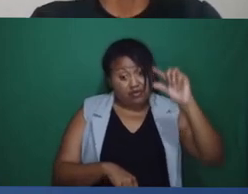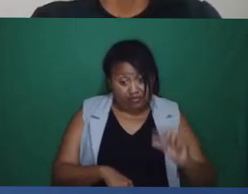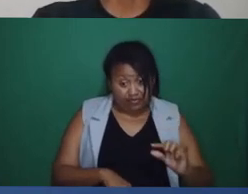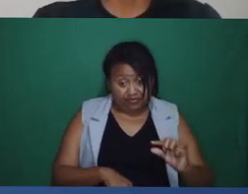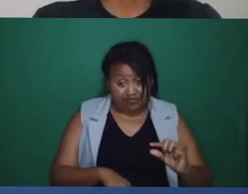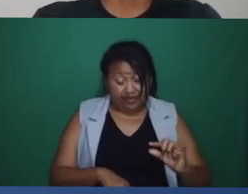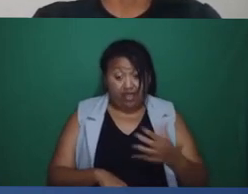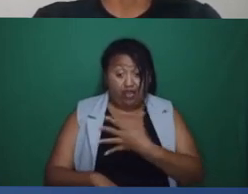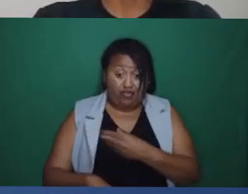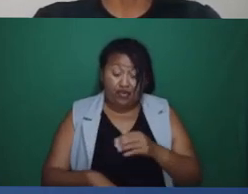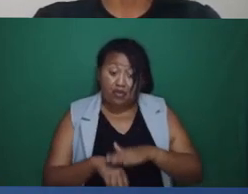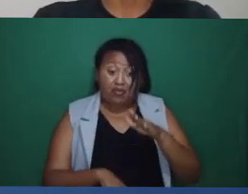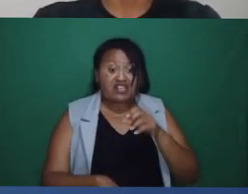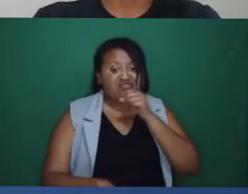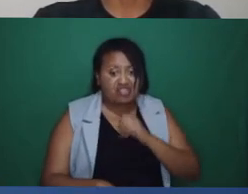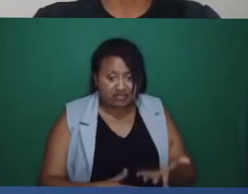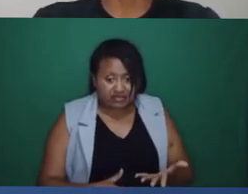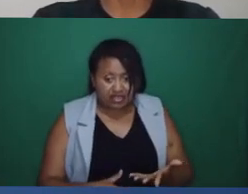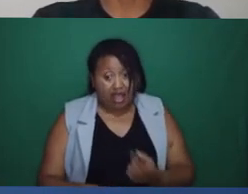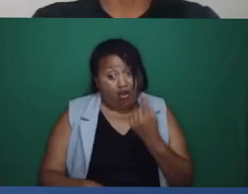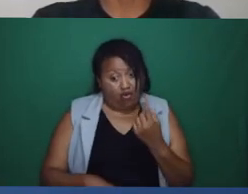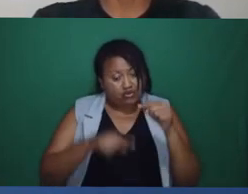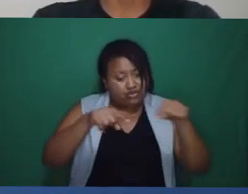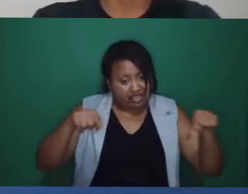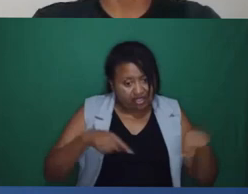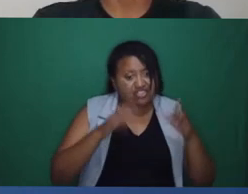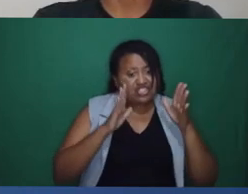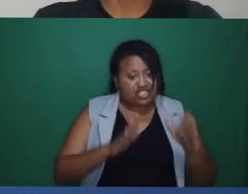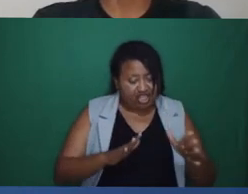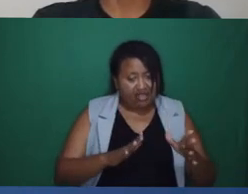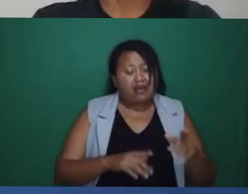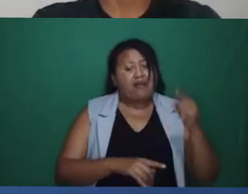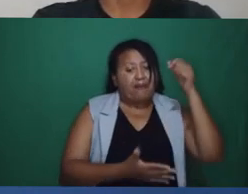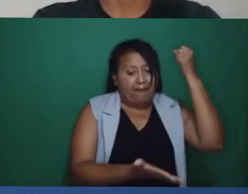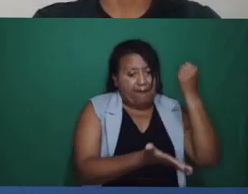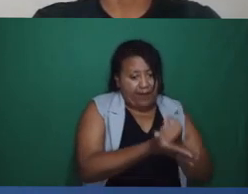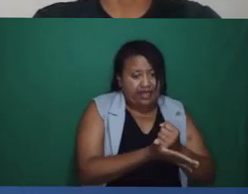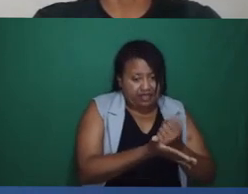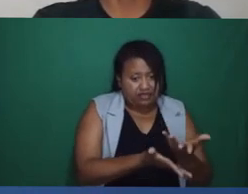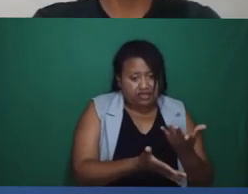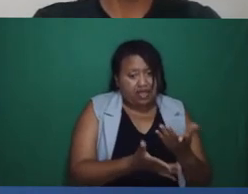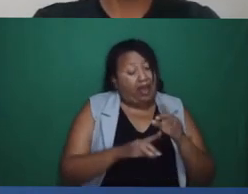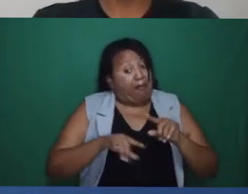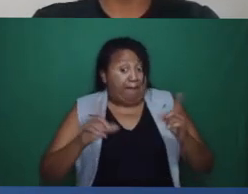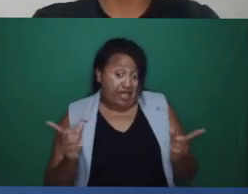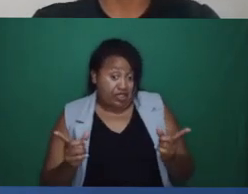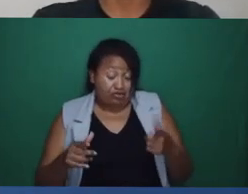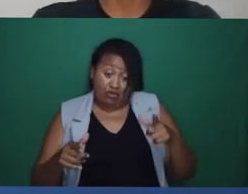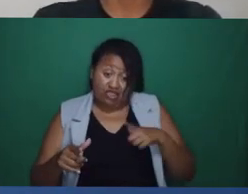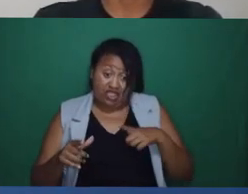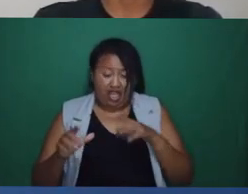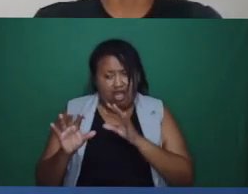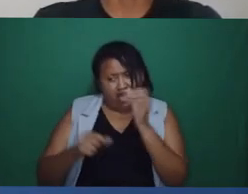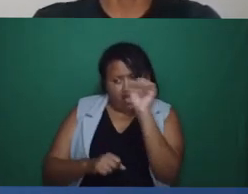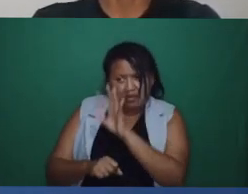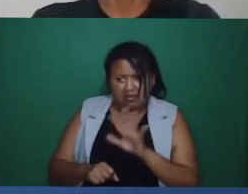um dos terrenos visitados visitados já está demarcado e embora não tenham formato convencional como se